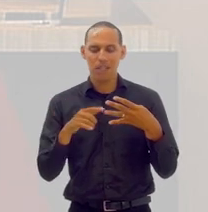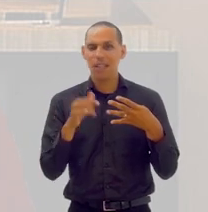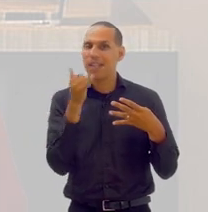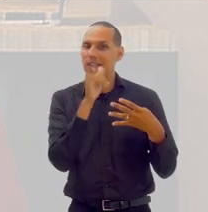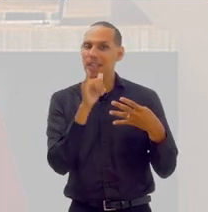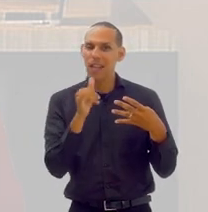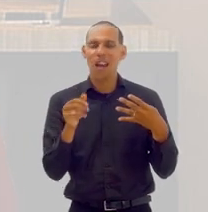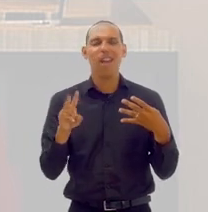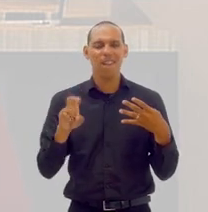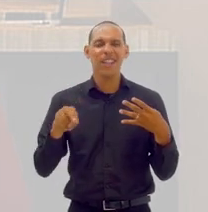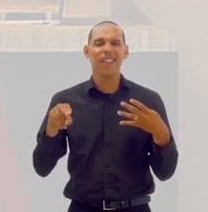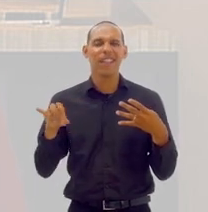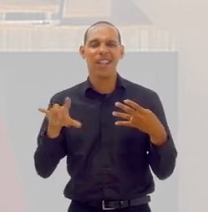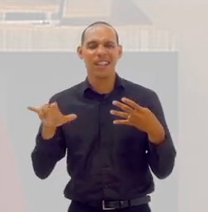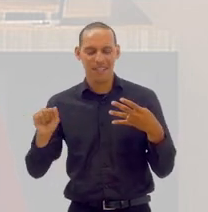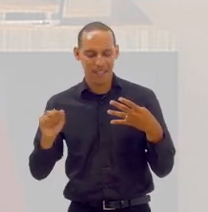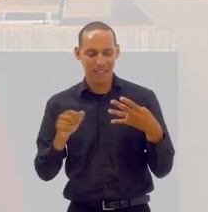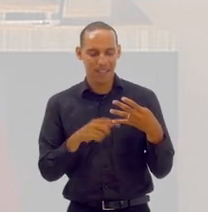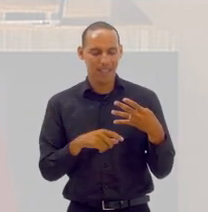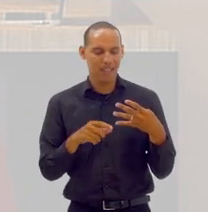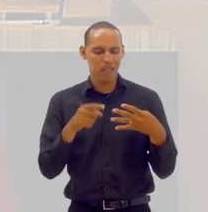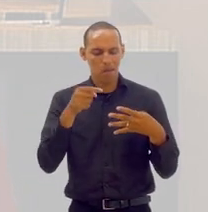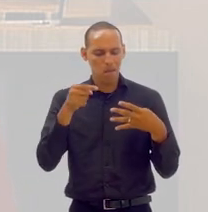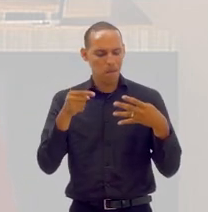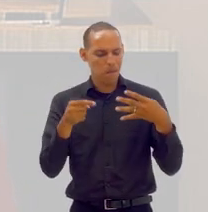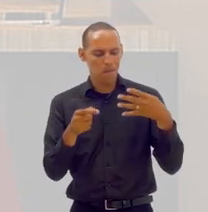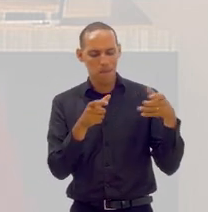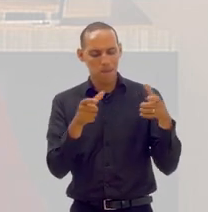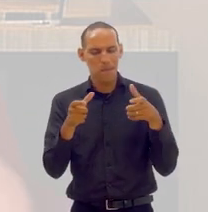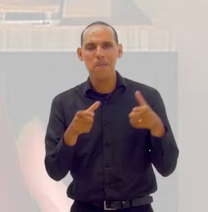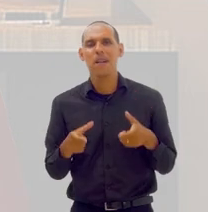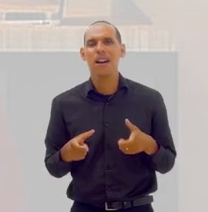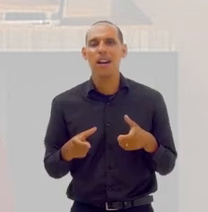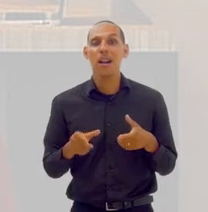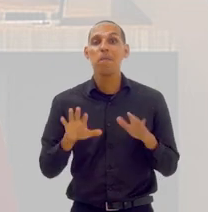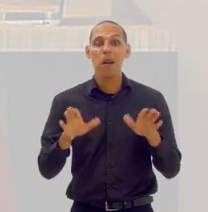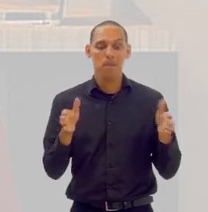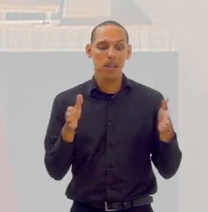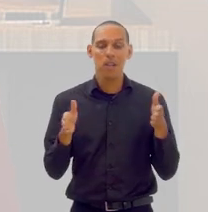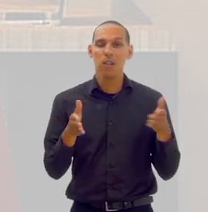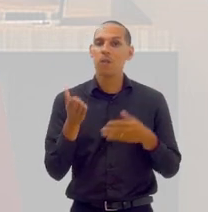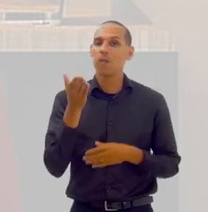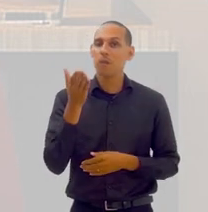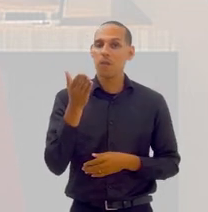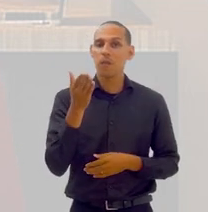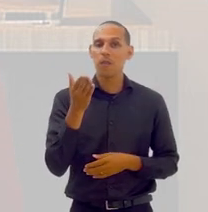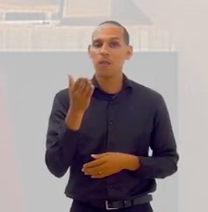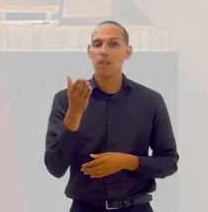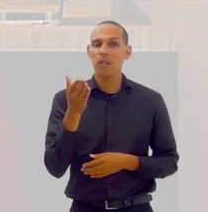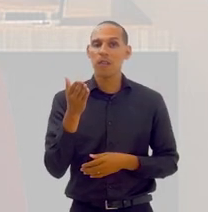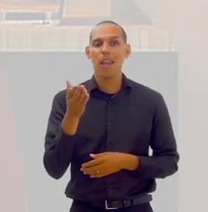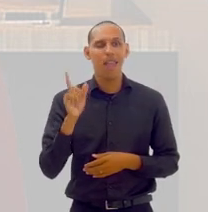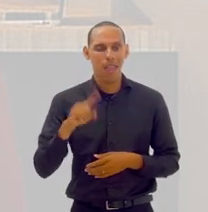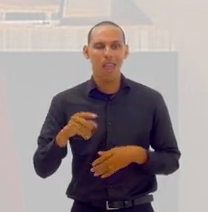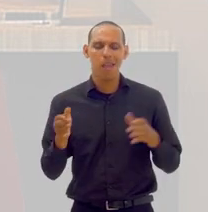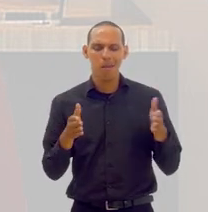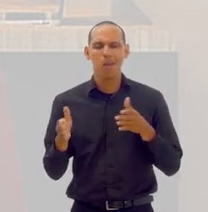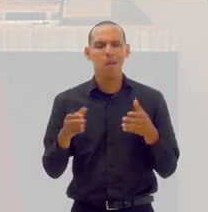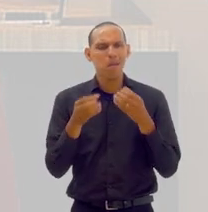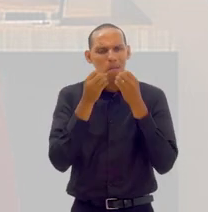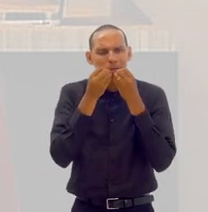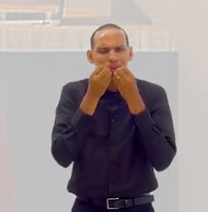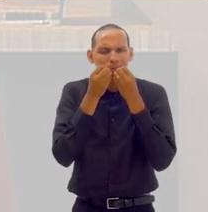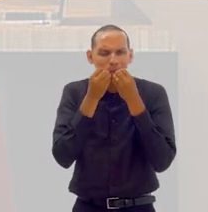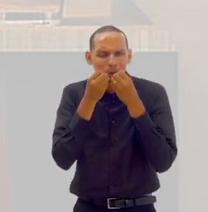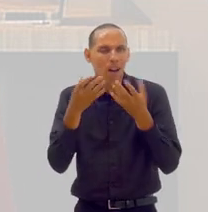em Veneza também, e que o senhor teve, nesse período, um dos mais férteis para